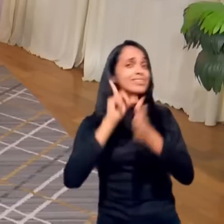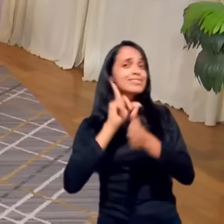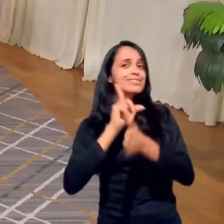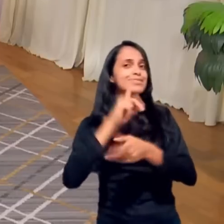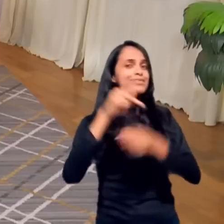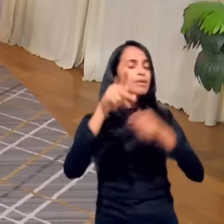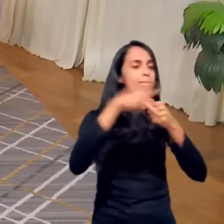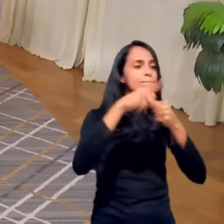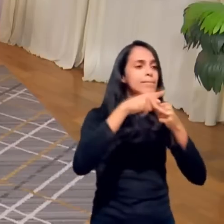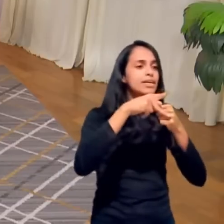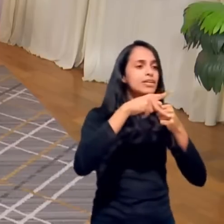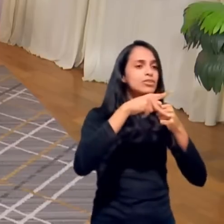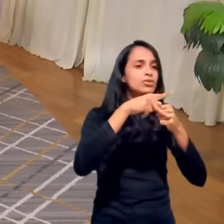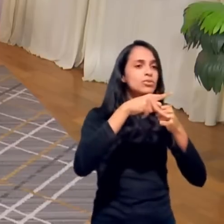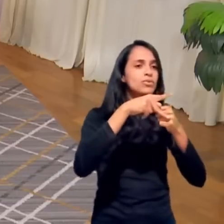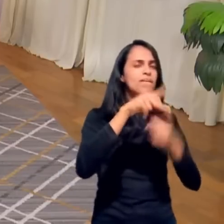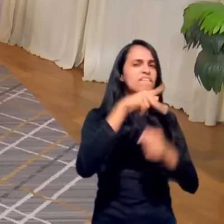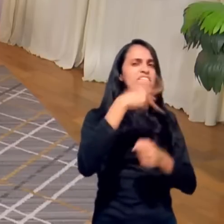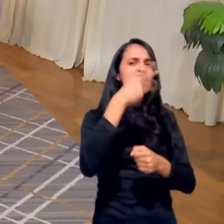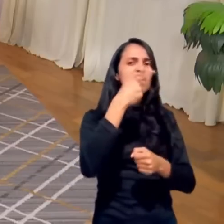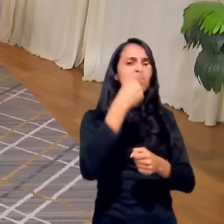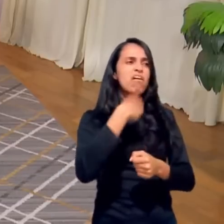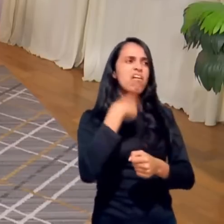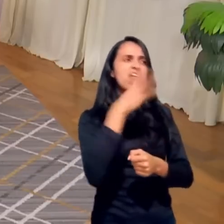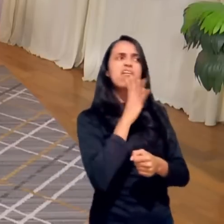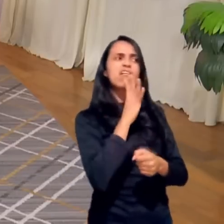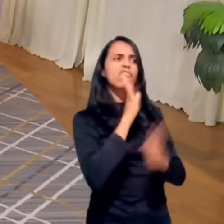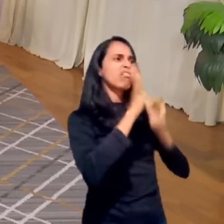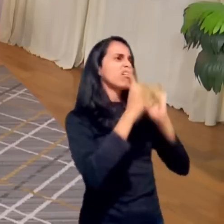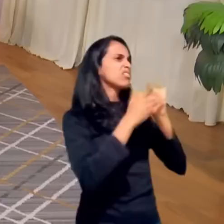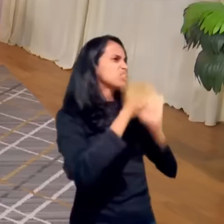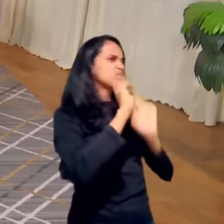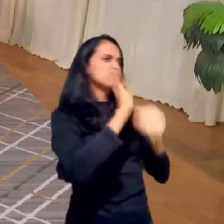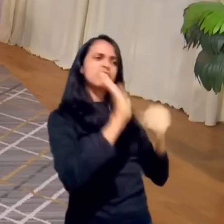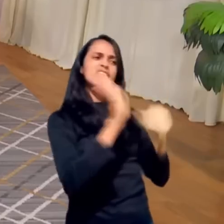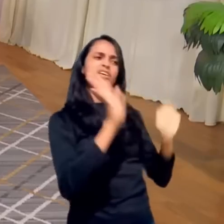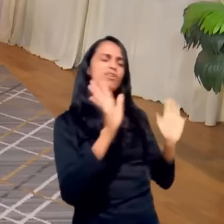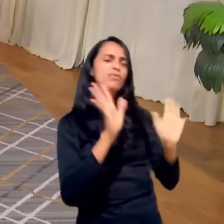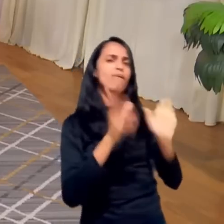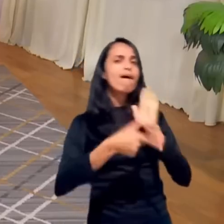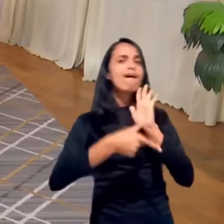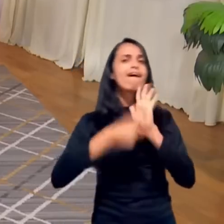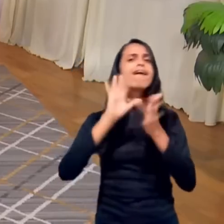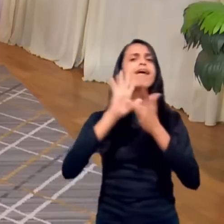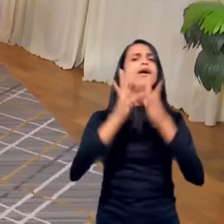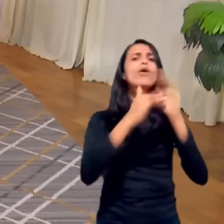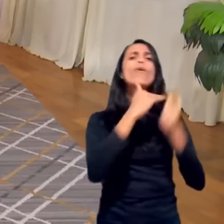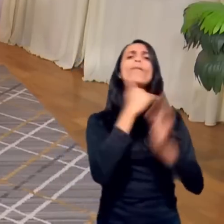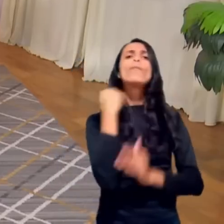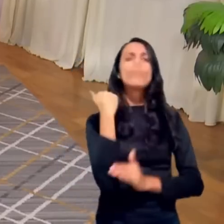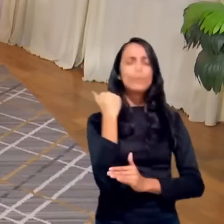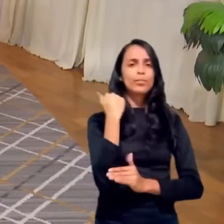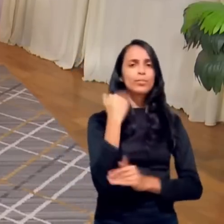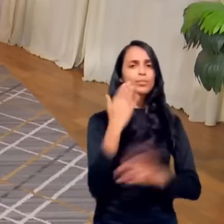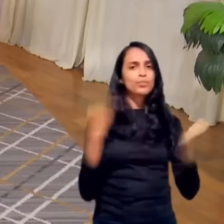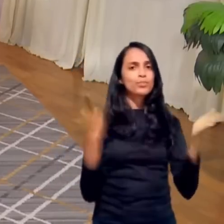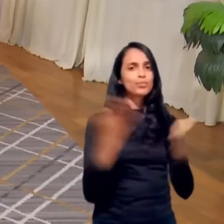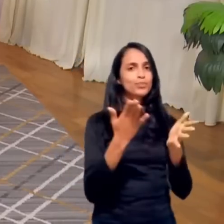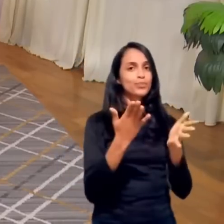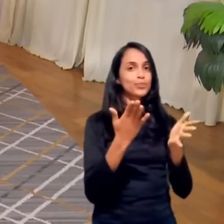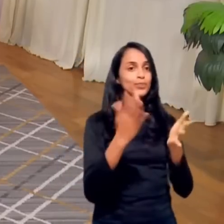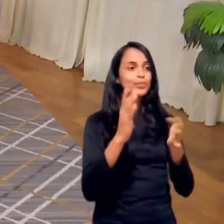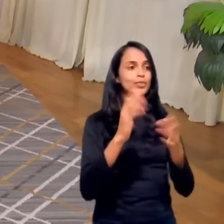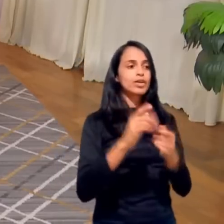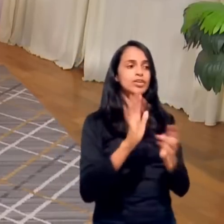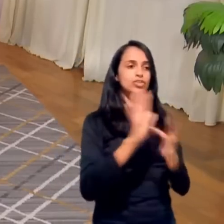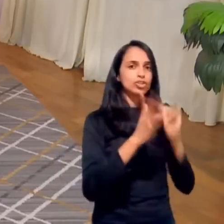vezes antes da morte de Jesus. E agora ele ouve uma interrogação.